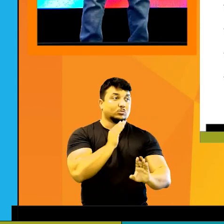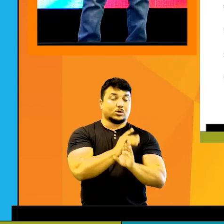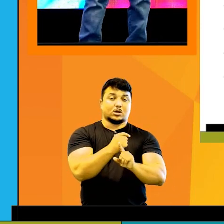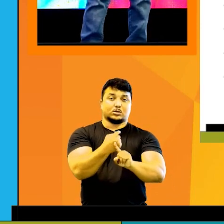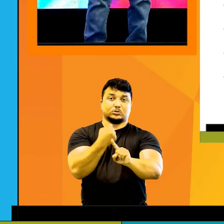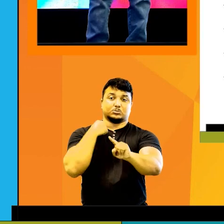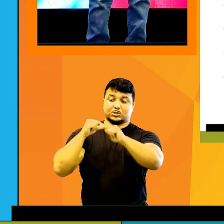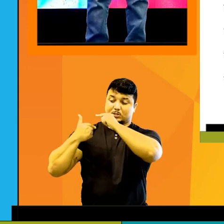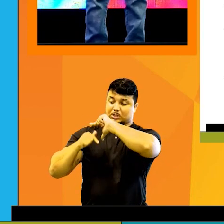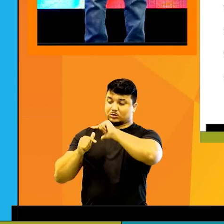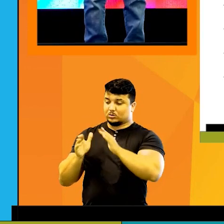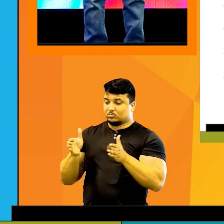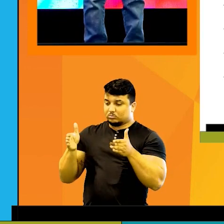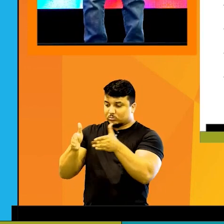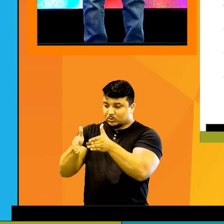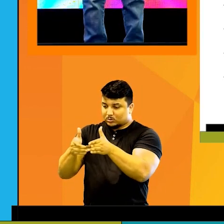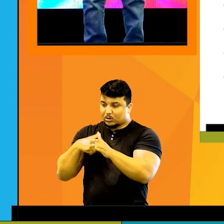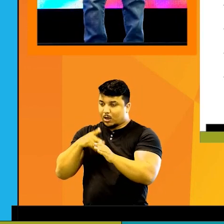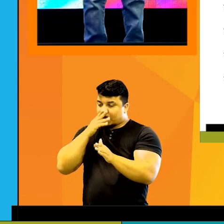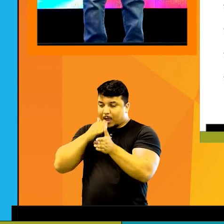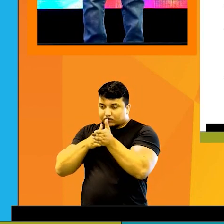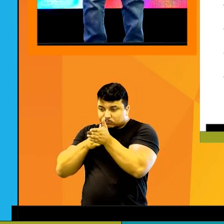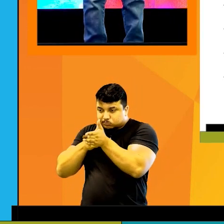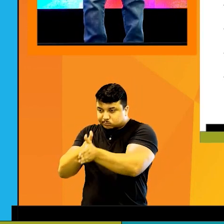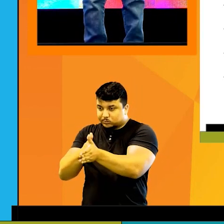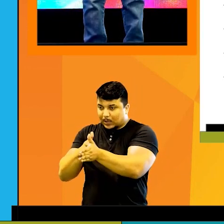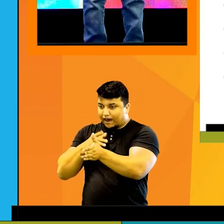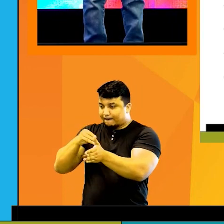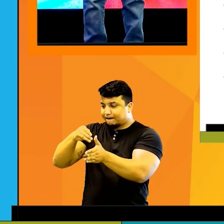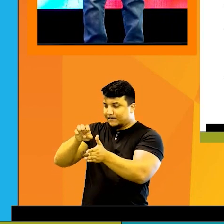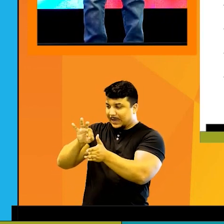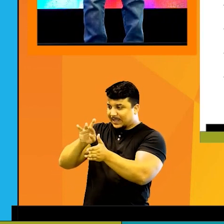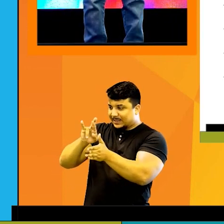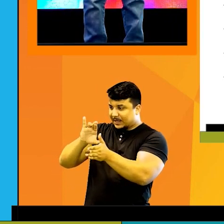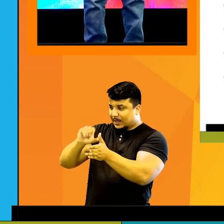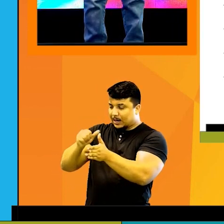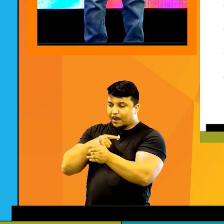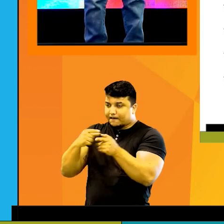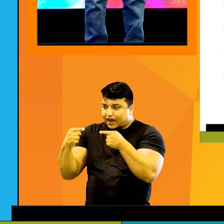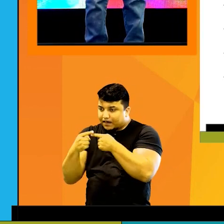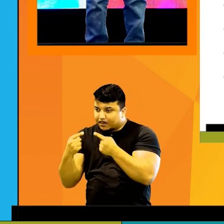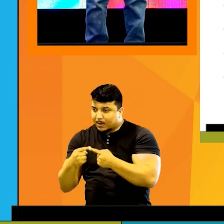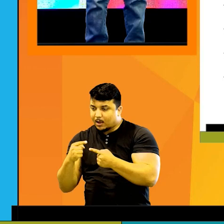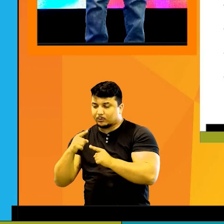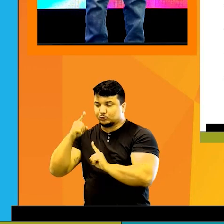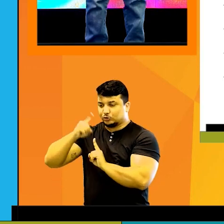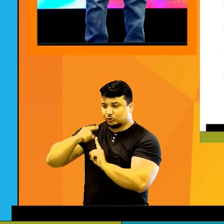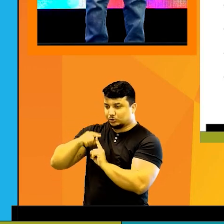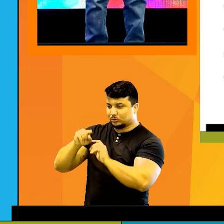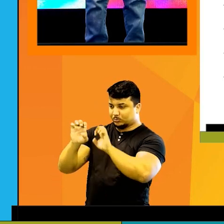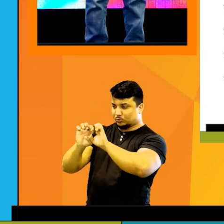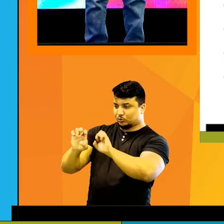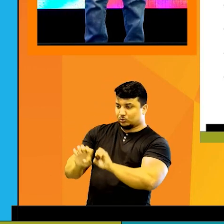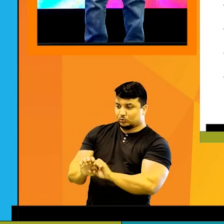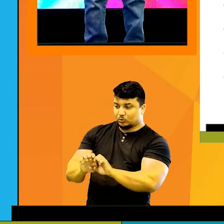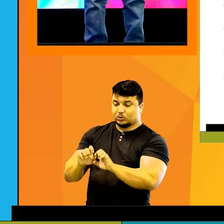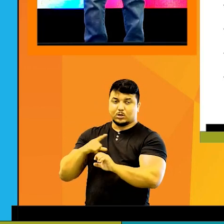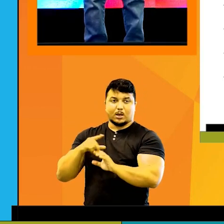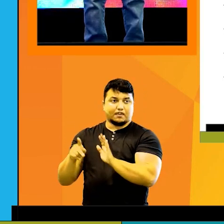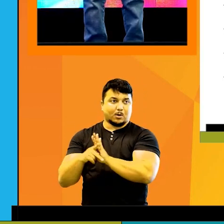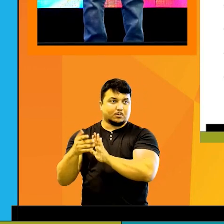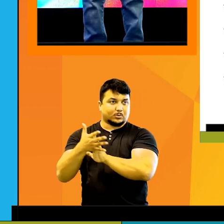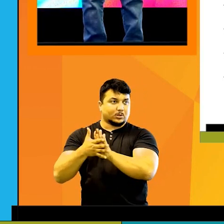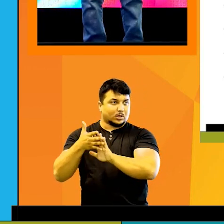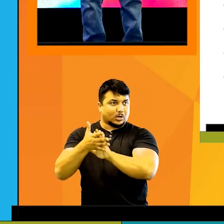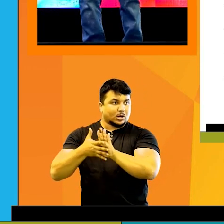poetas clássicos demonstravam sua obediência à métrica, à rima, à forma, à estrutura dos textos,